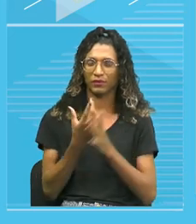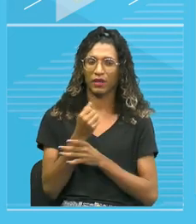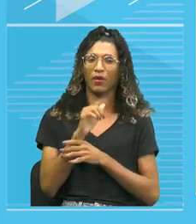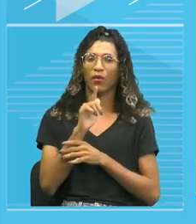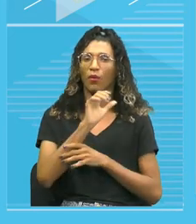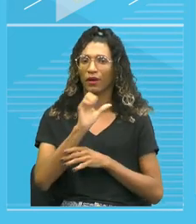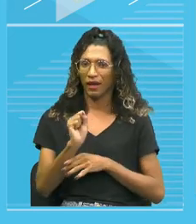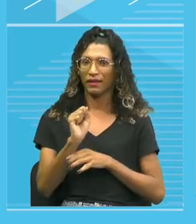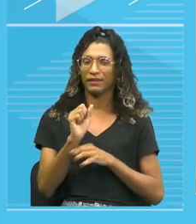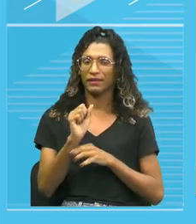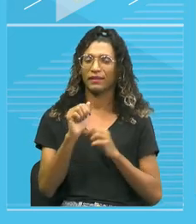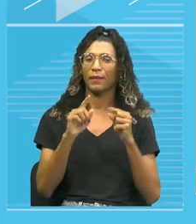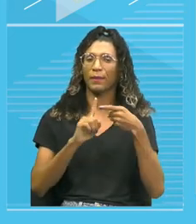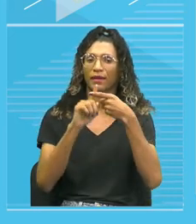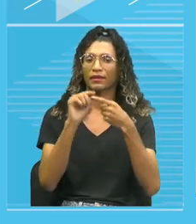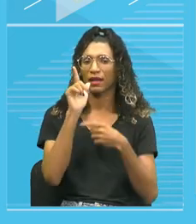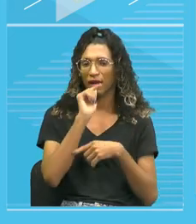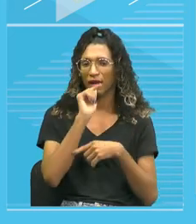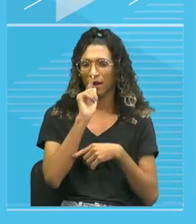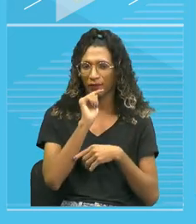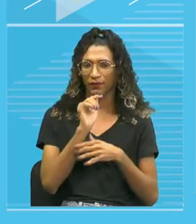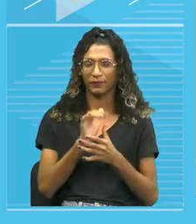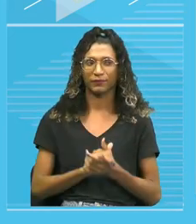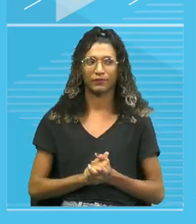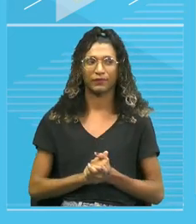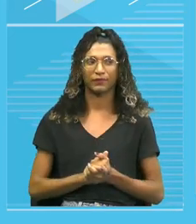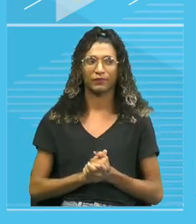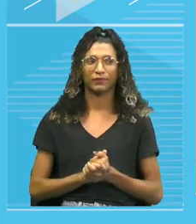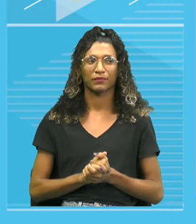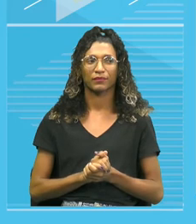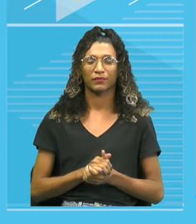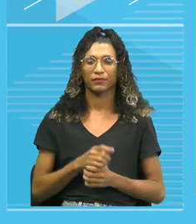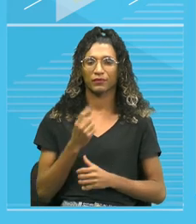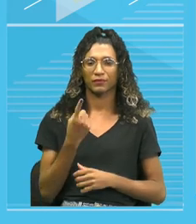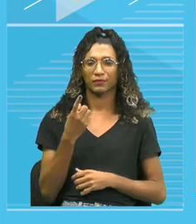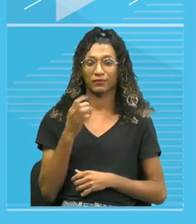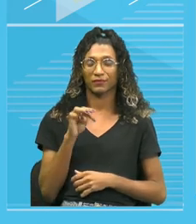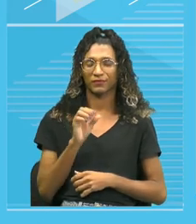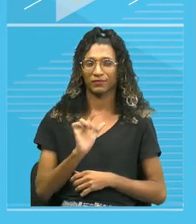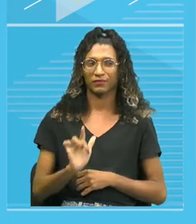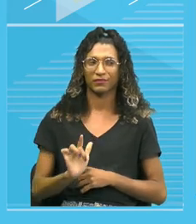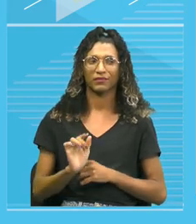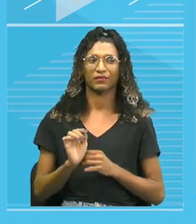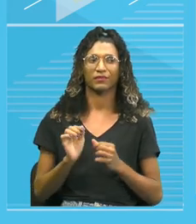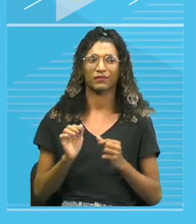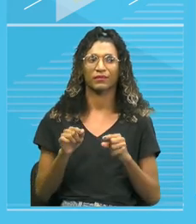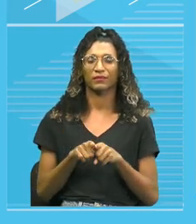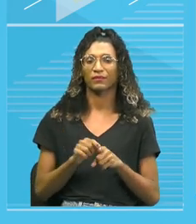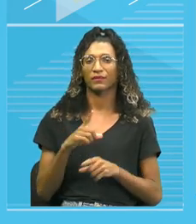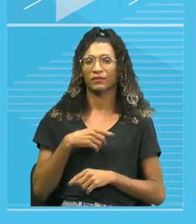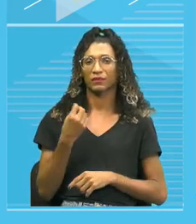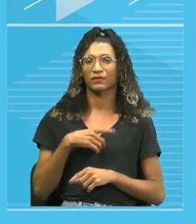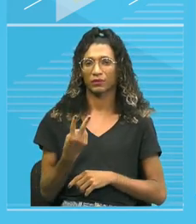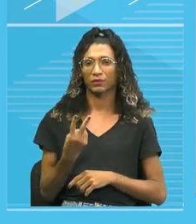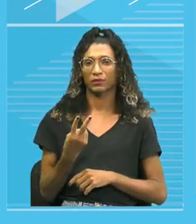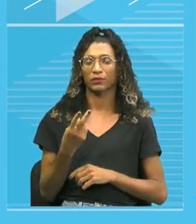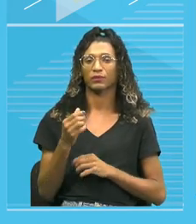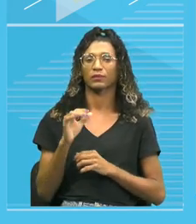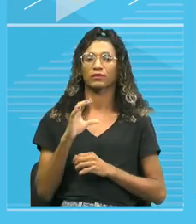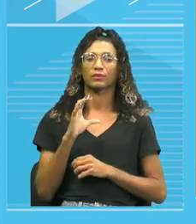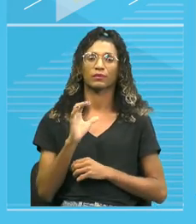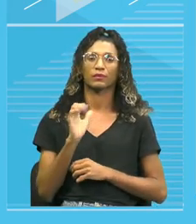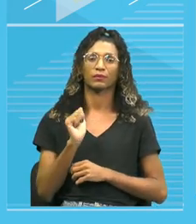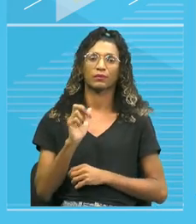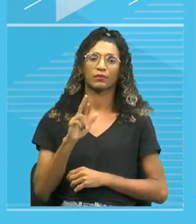beleza vamos fazer o balanceamento um mol aqui ó ali tem dois carbonos dois